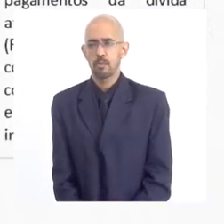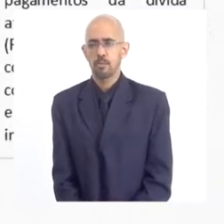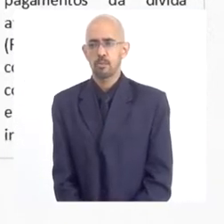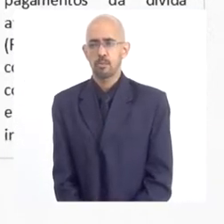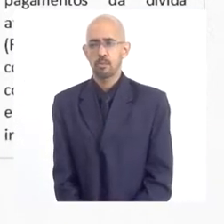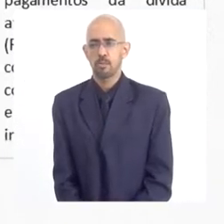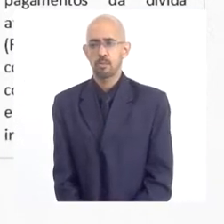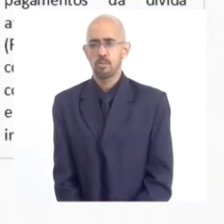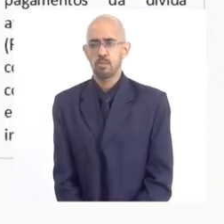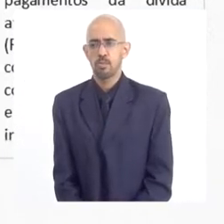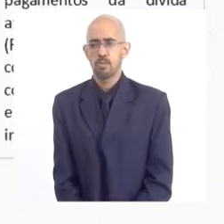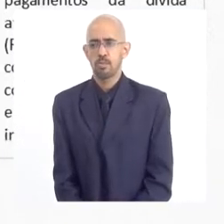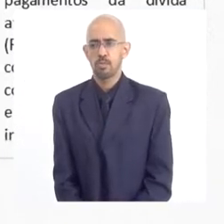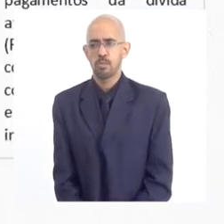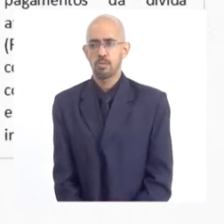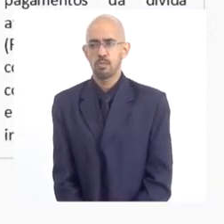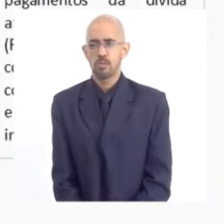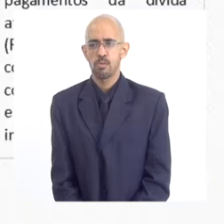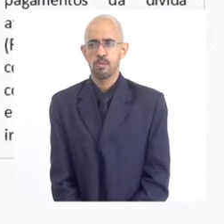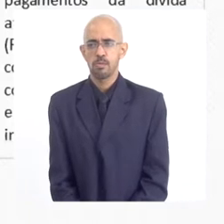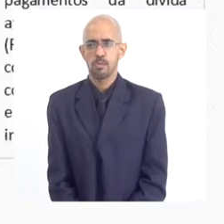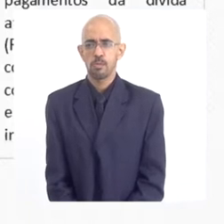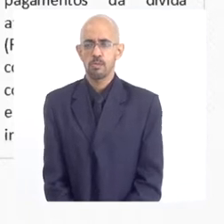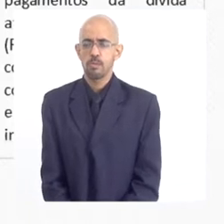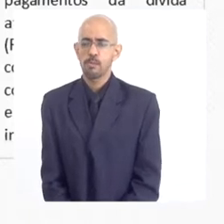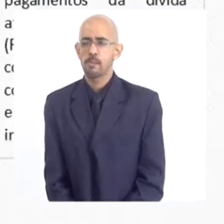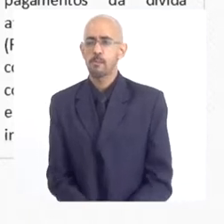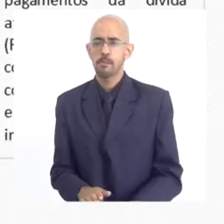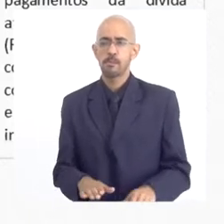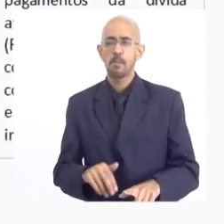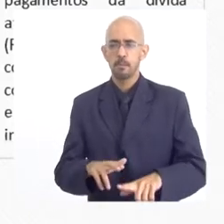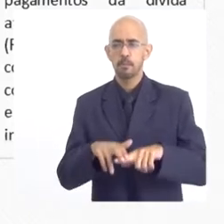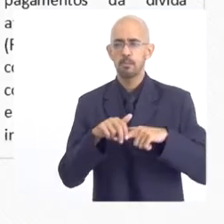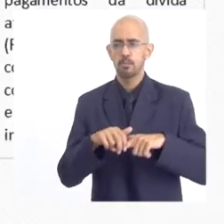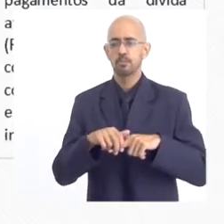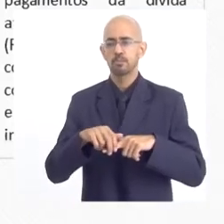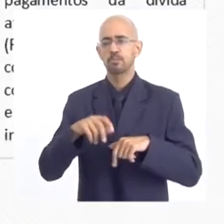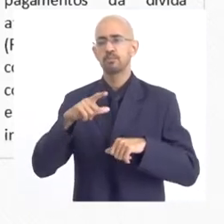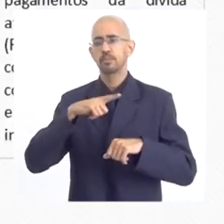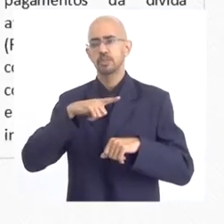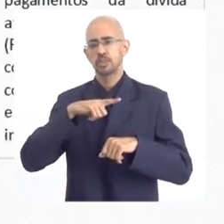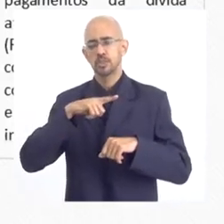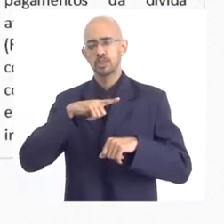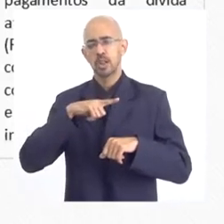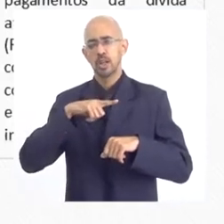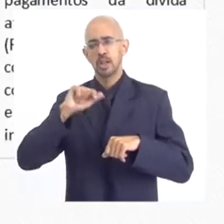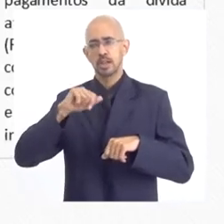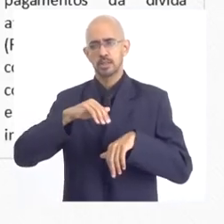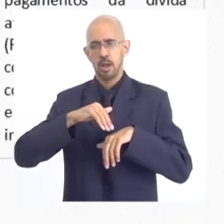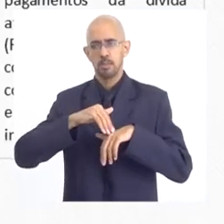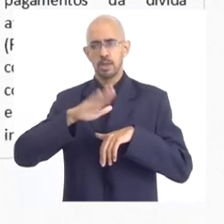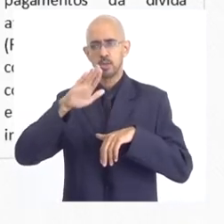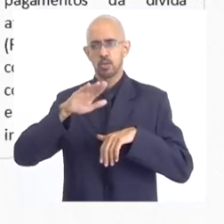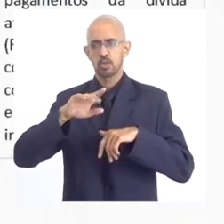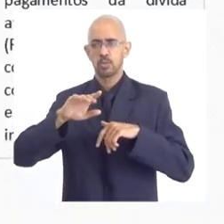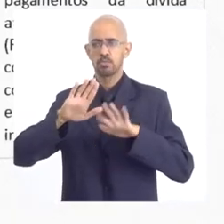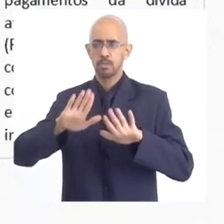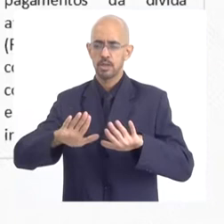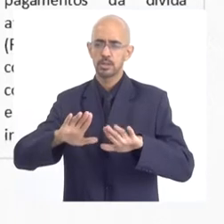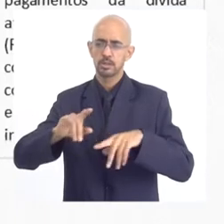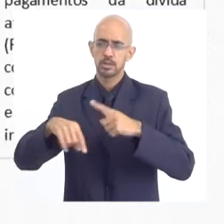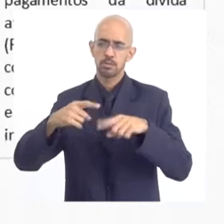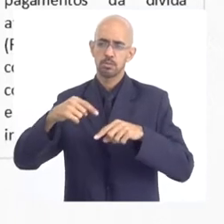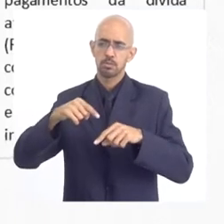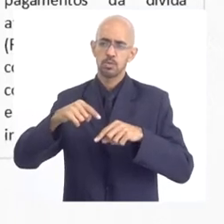Vocês se recordam, bilhões de reais, e por isso nós temos esse segmento, esse crescimento. Mas aqui, a partir